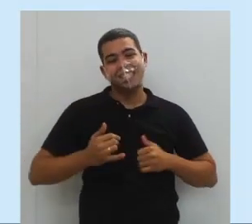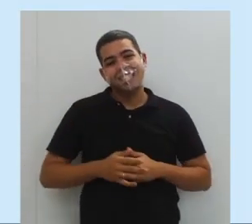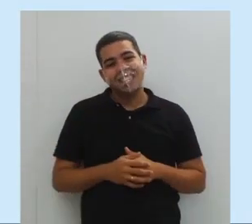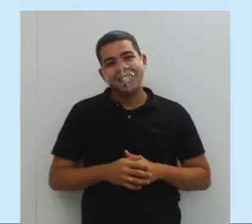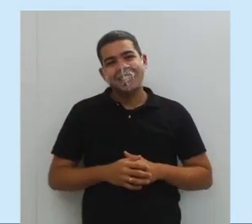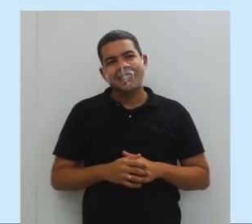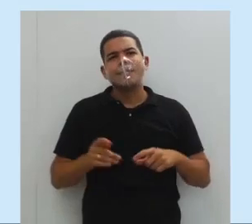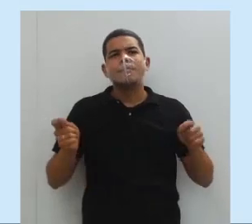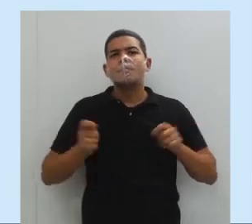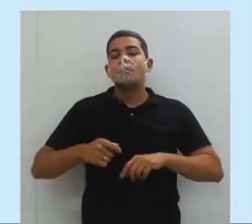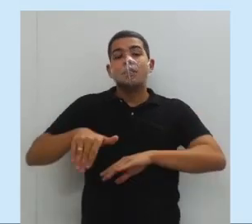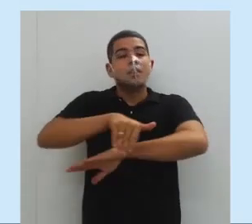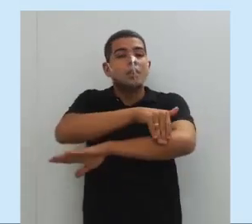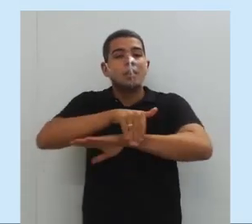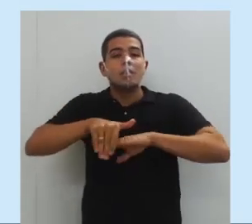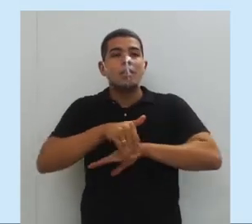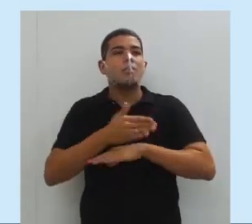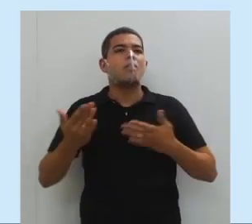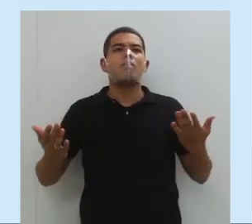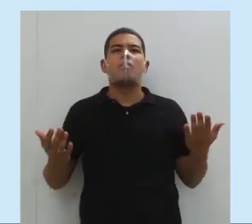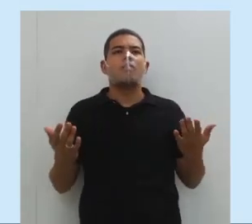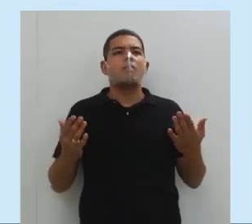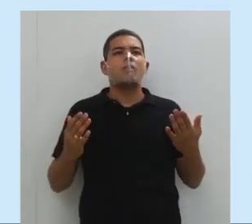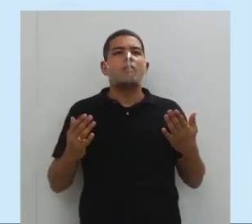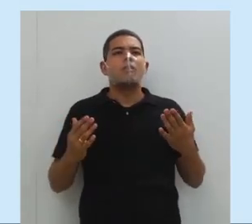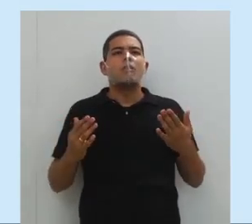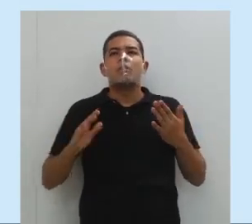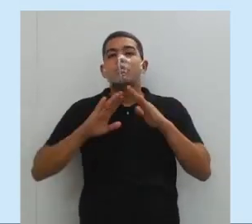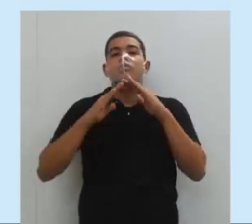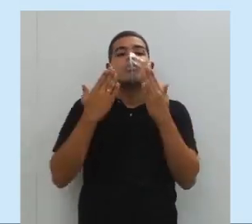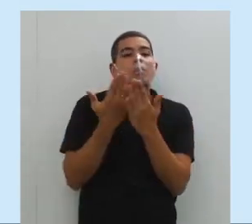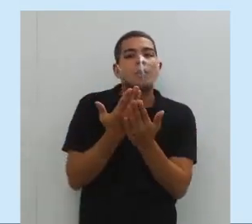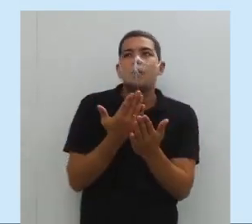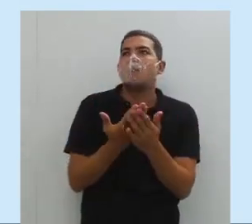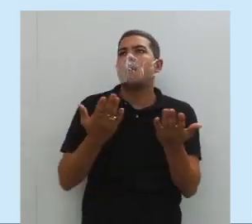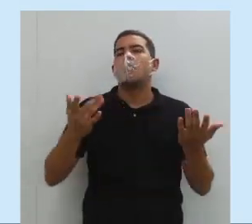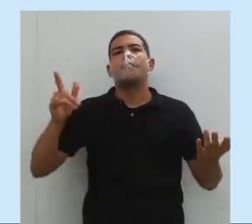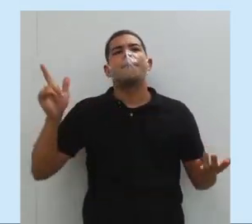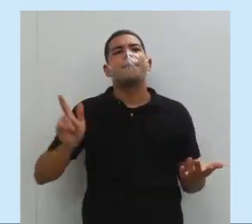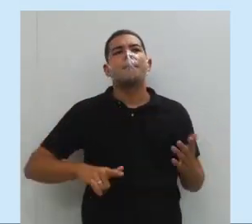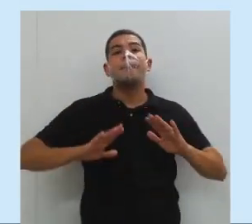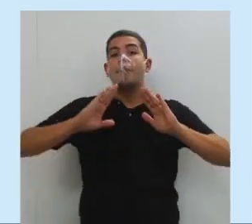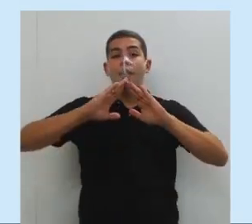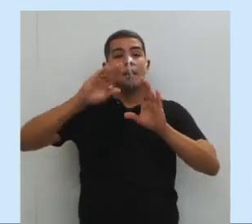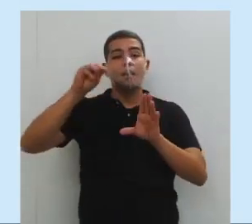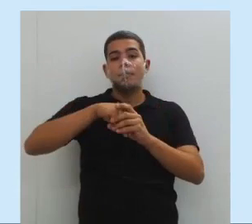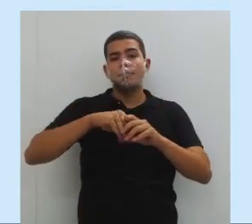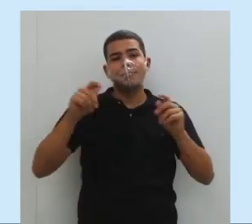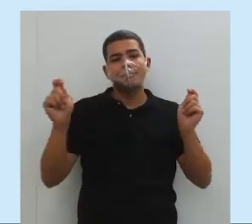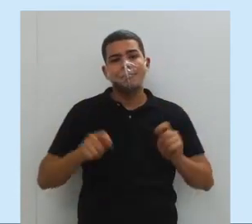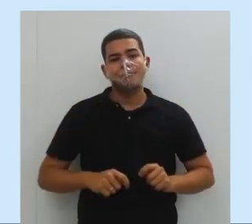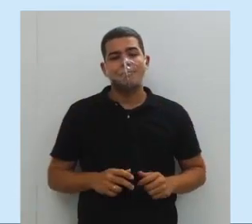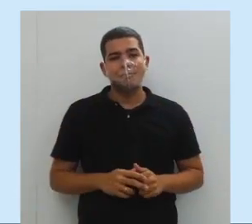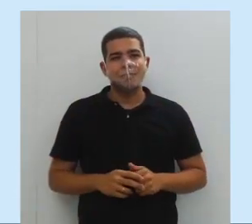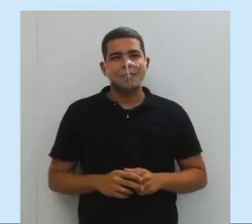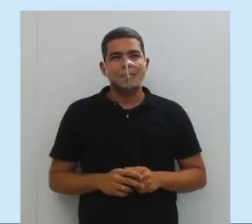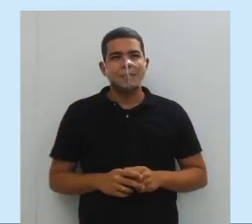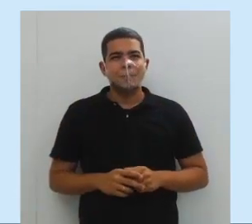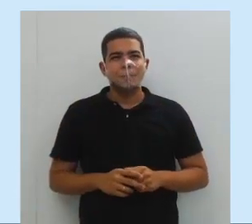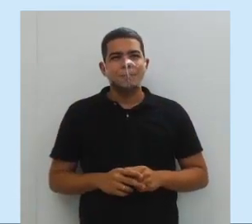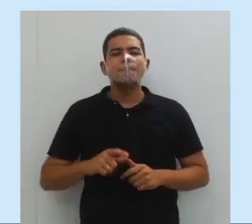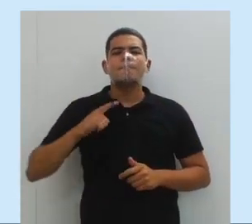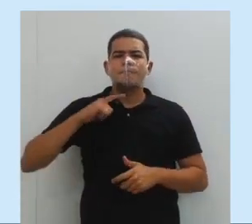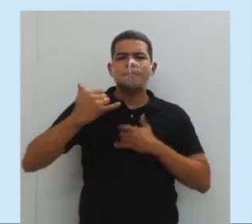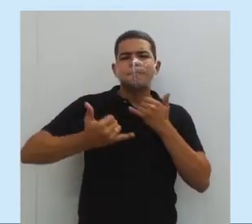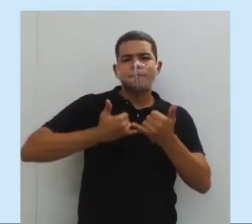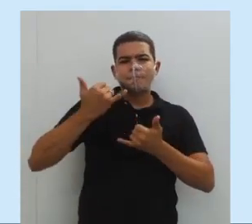são brincadeiras que a gente dá para viver na rua, dá para a gente vivenciar na escola, dá para vivenciar dentro de casa também, né? E